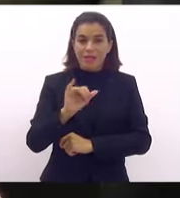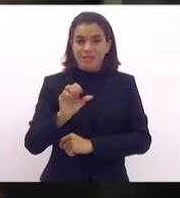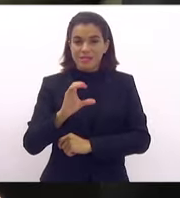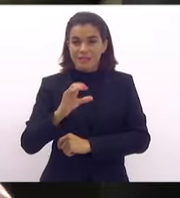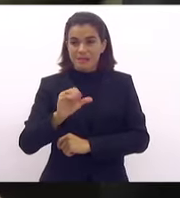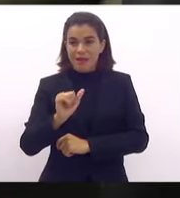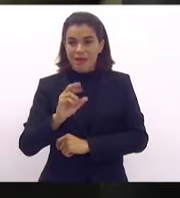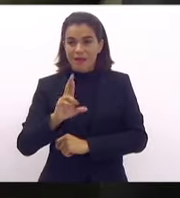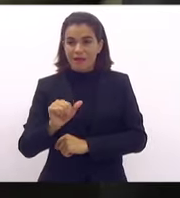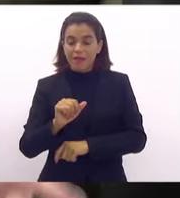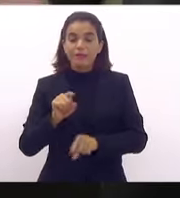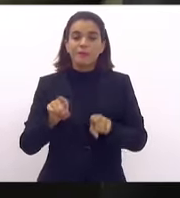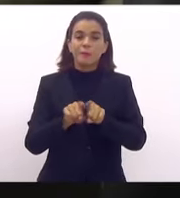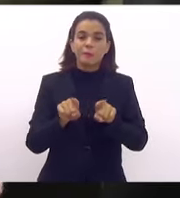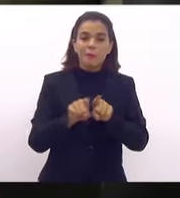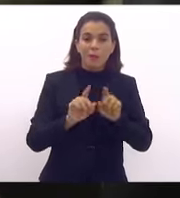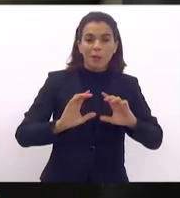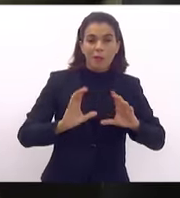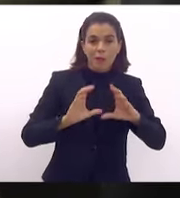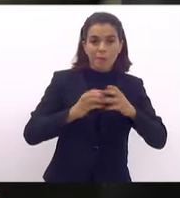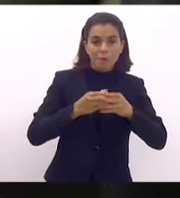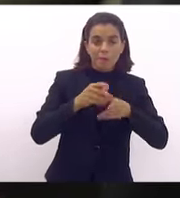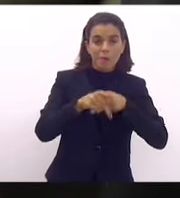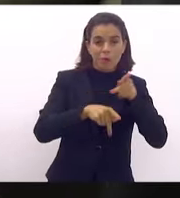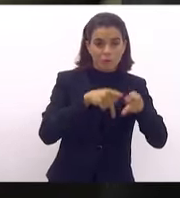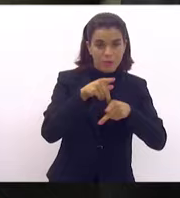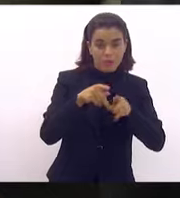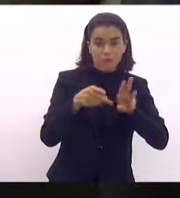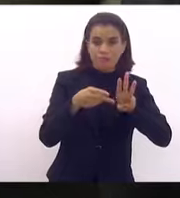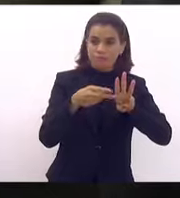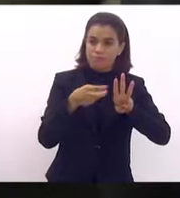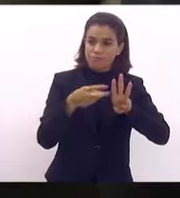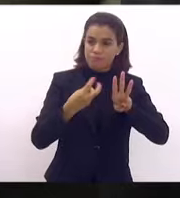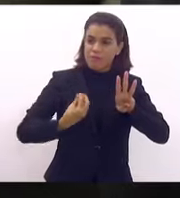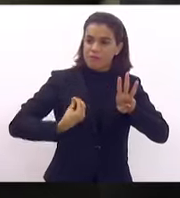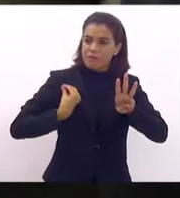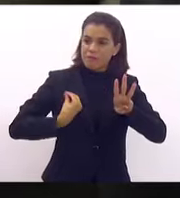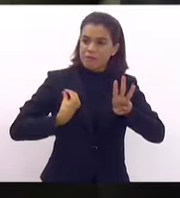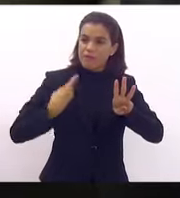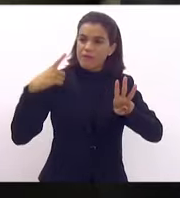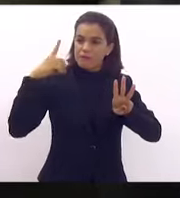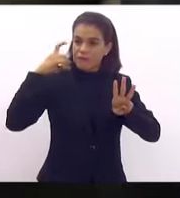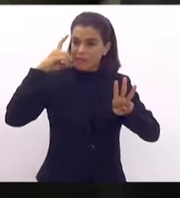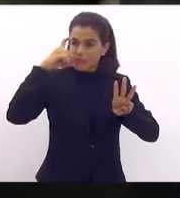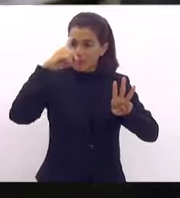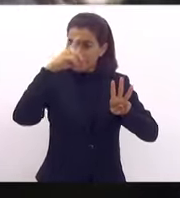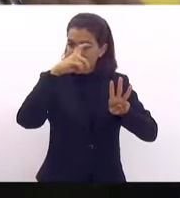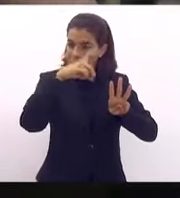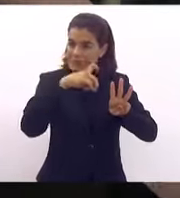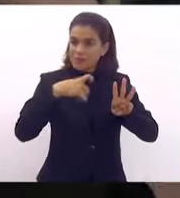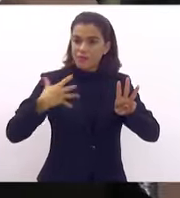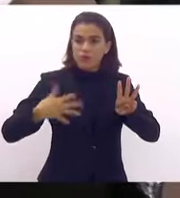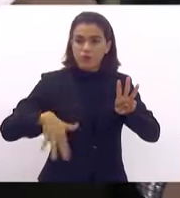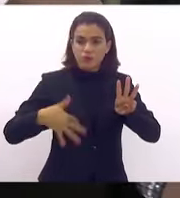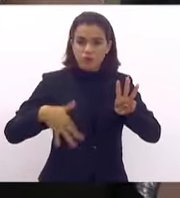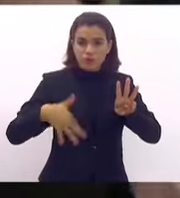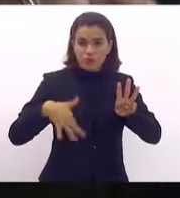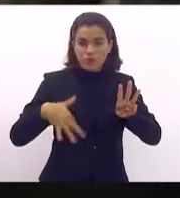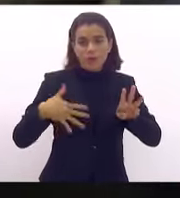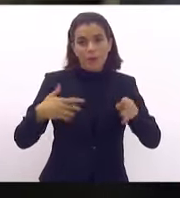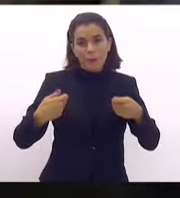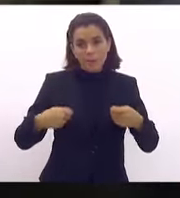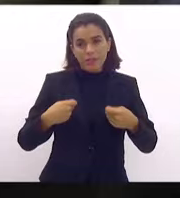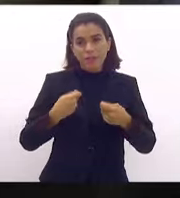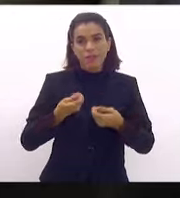tem lá as suas reservas, mas vive em dificuldade. Então, a gente não pode deixar, né, de trazer essa